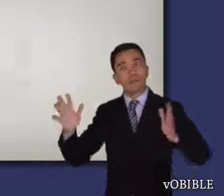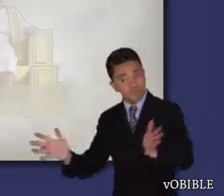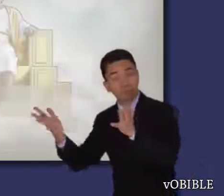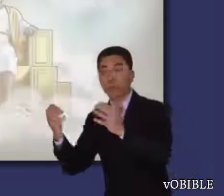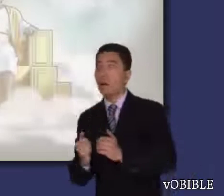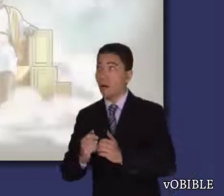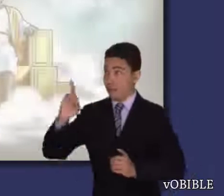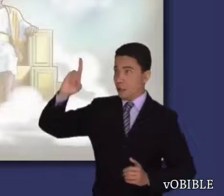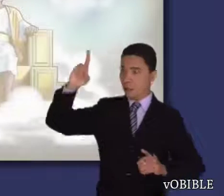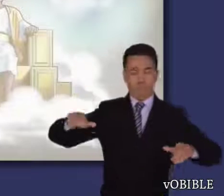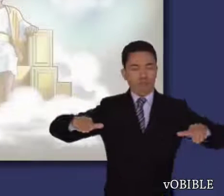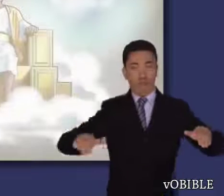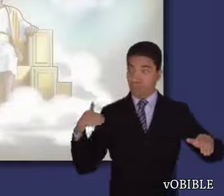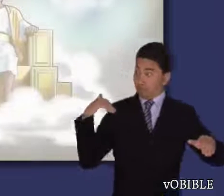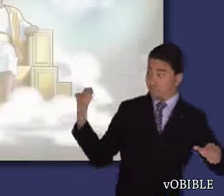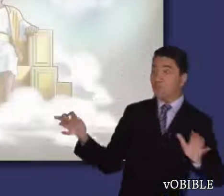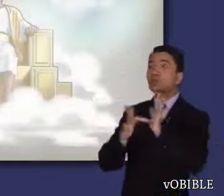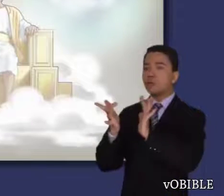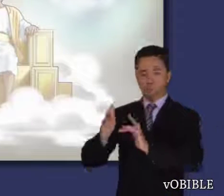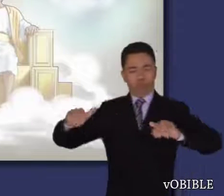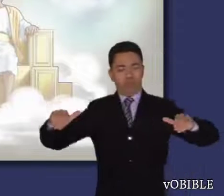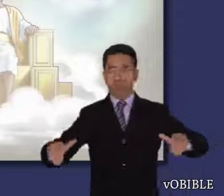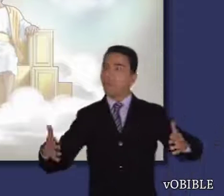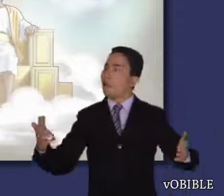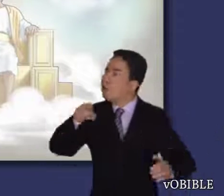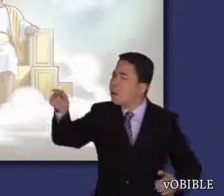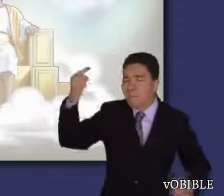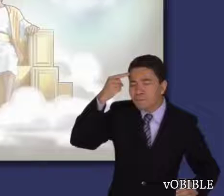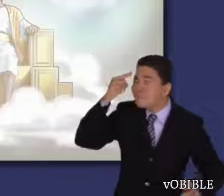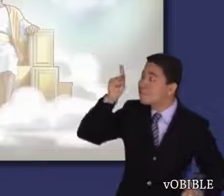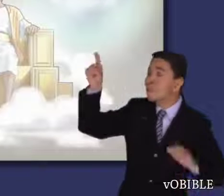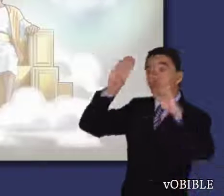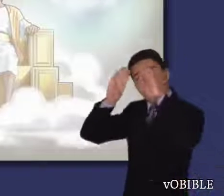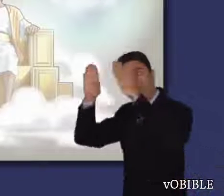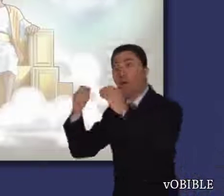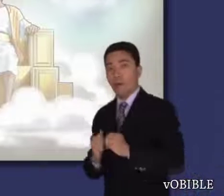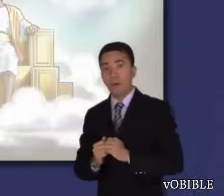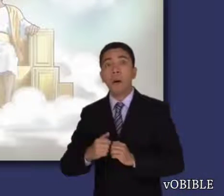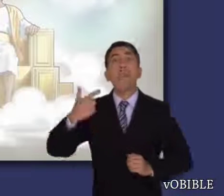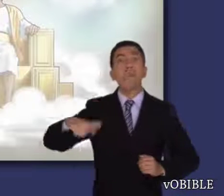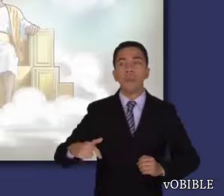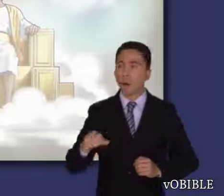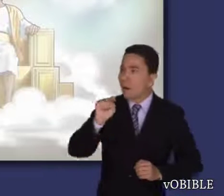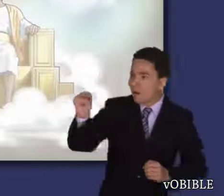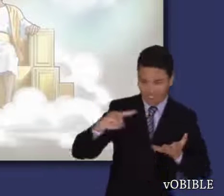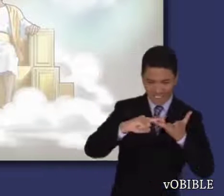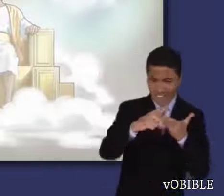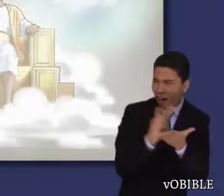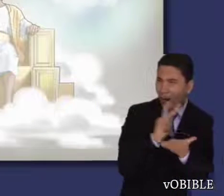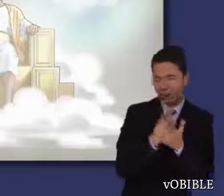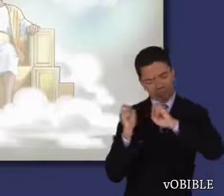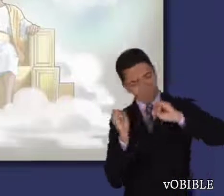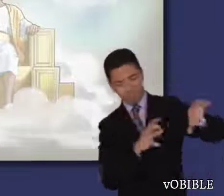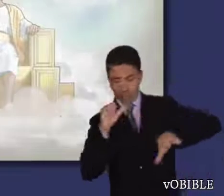No capítulo 3, Paulo incentiva a congregação a continuar buscando as coisas de cima, onde o Cristo está sentado à direita